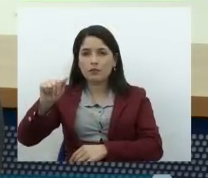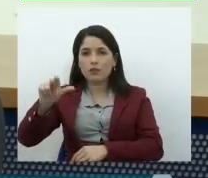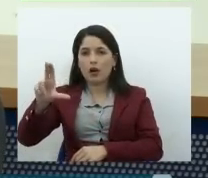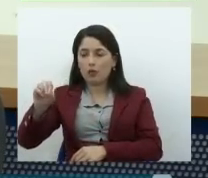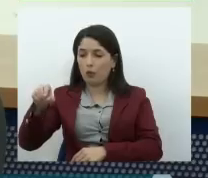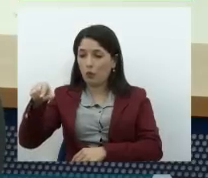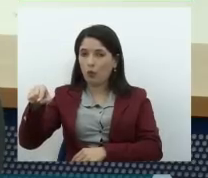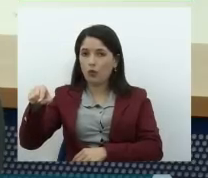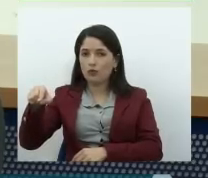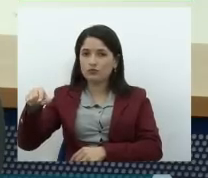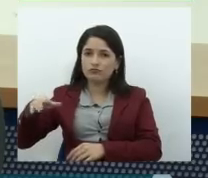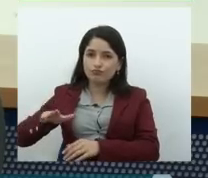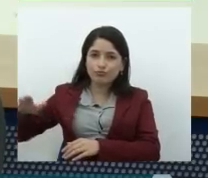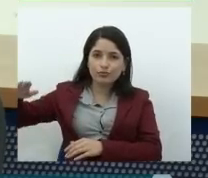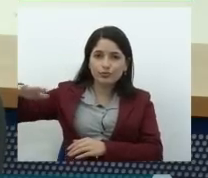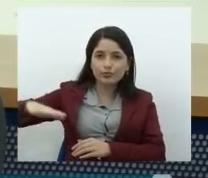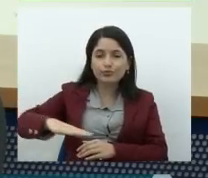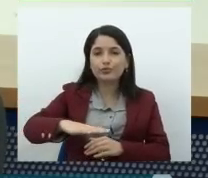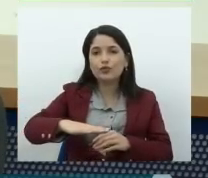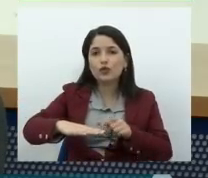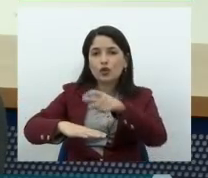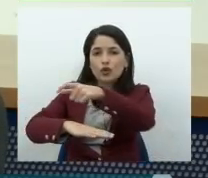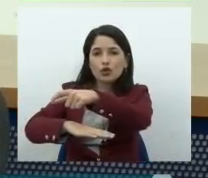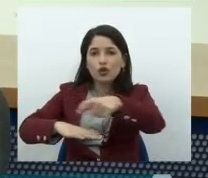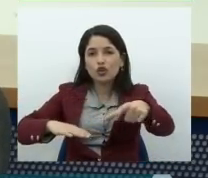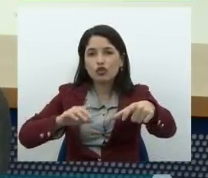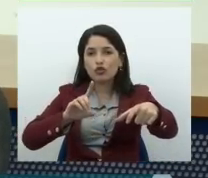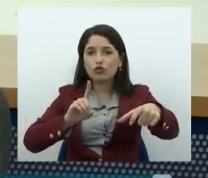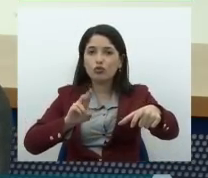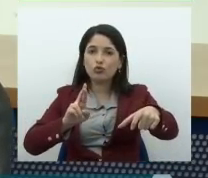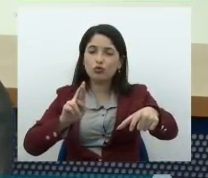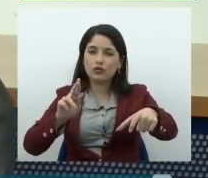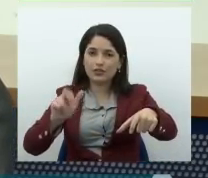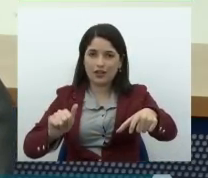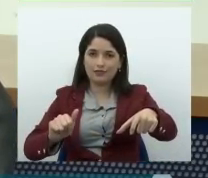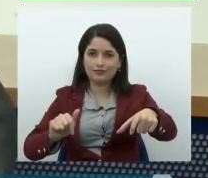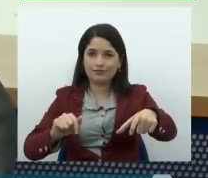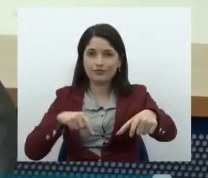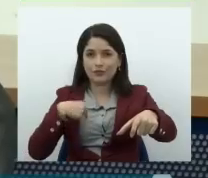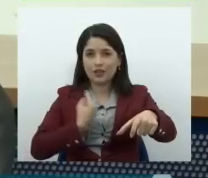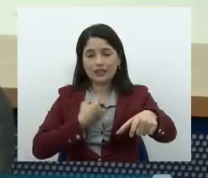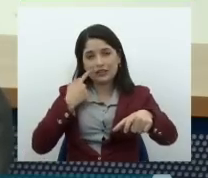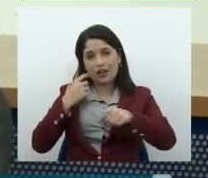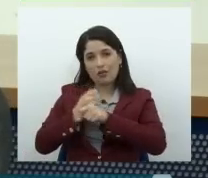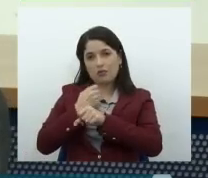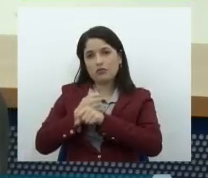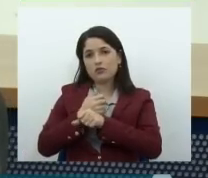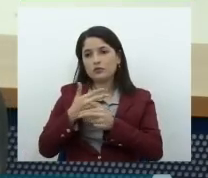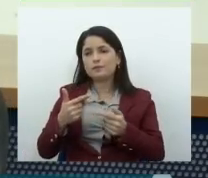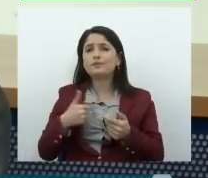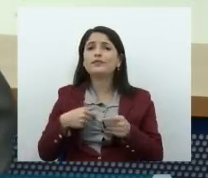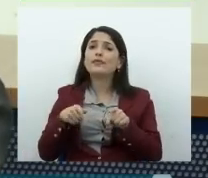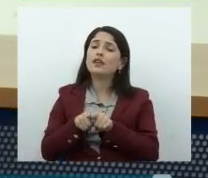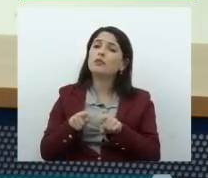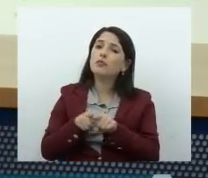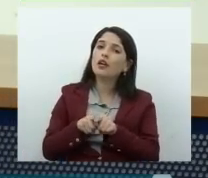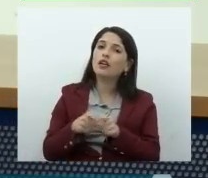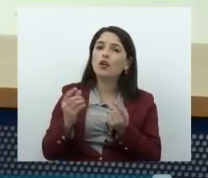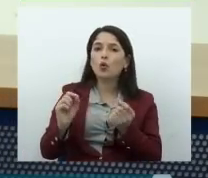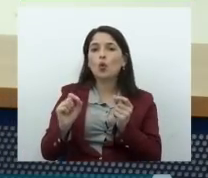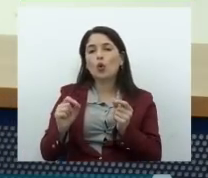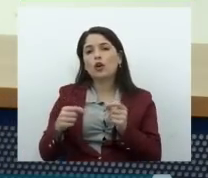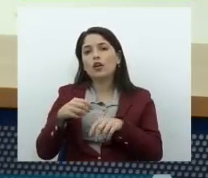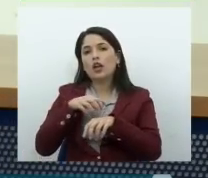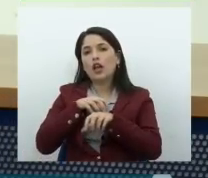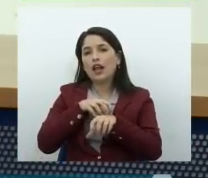Dutra. O que eu quero é também trazer as lotações de volta. Todo mundo pergunta, mas por que as